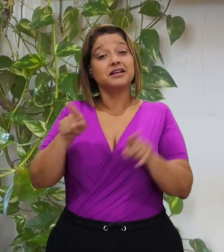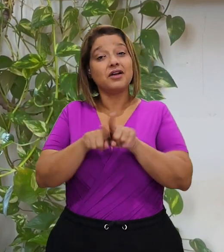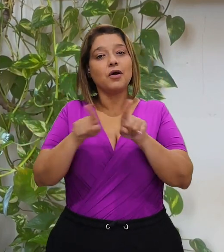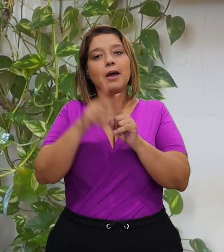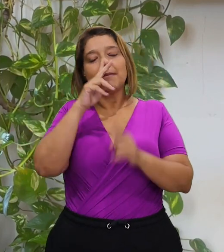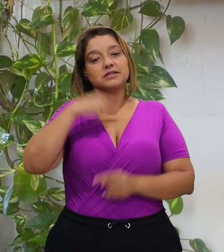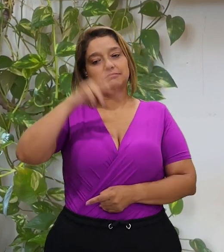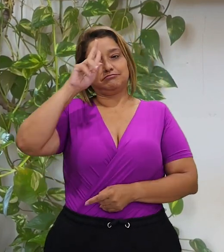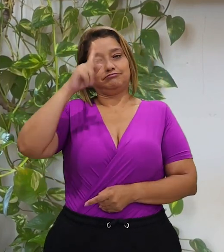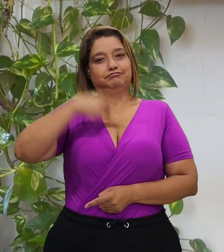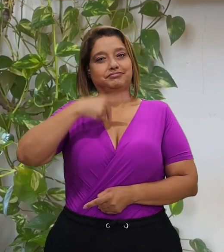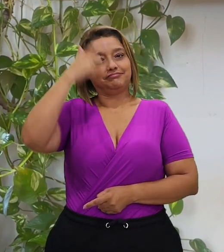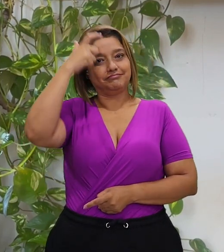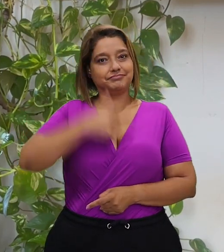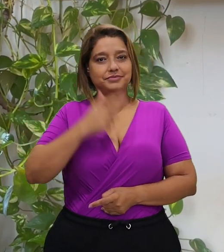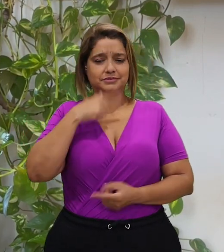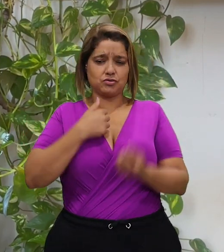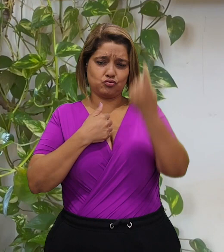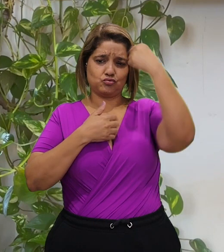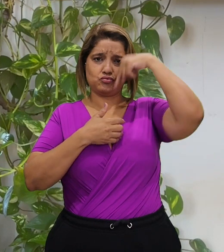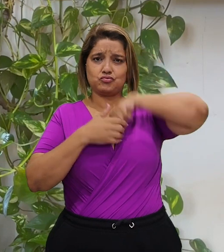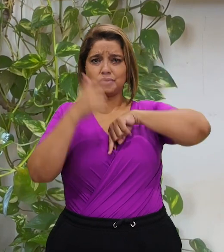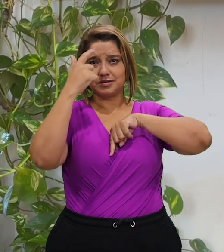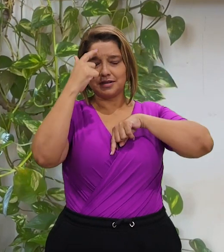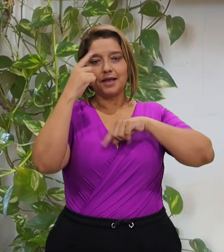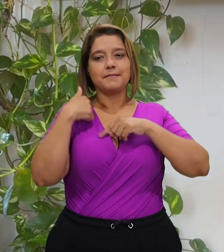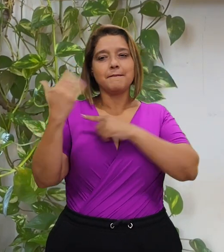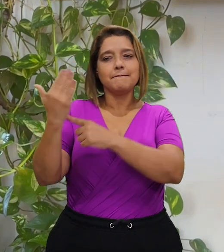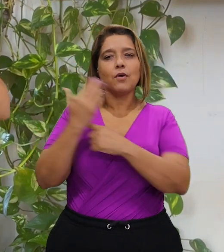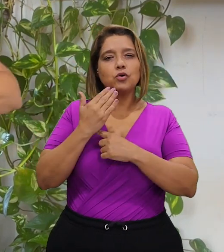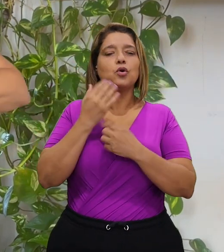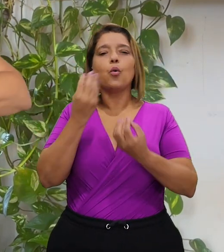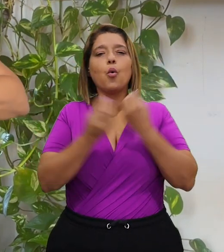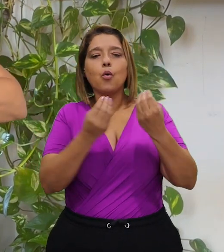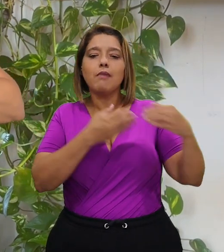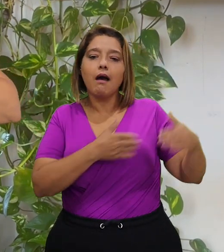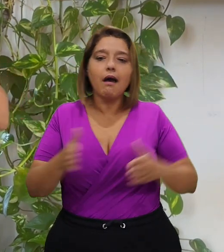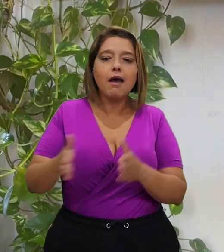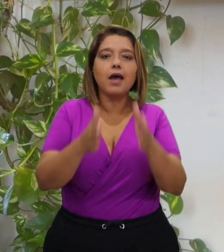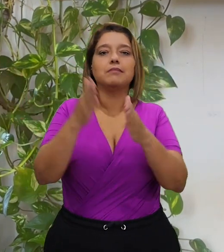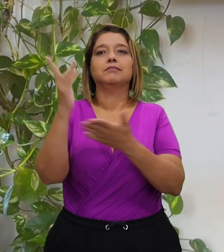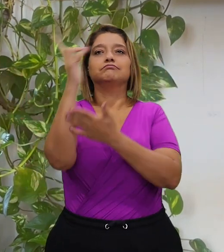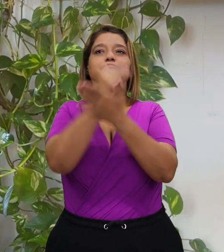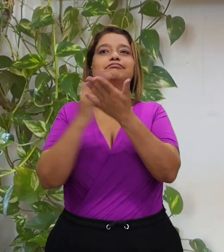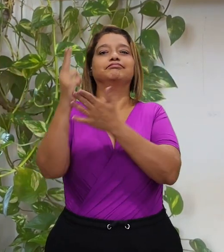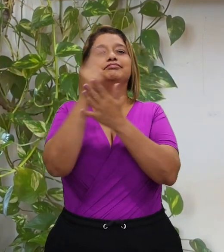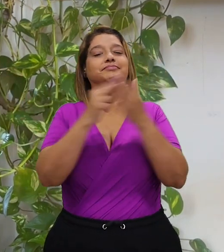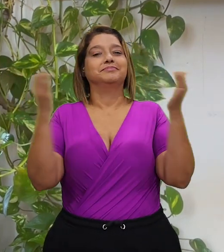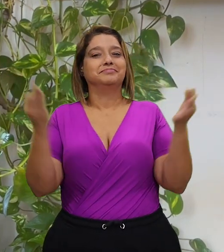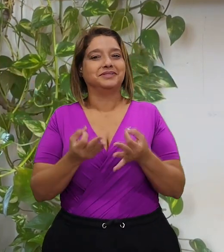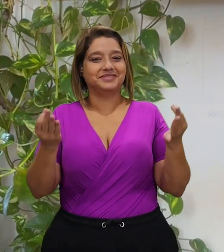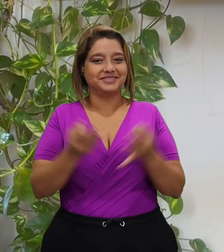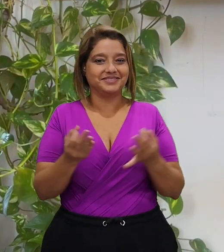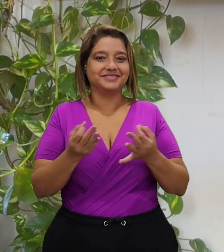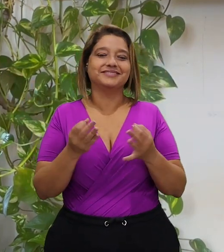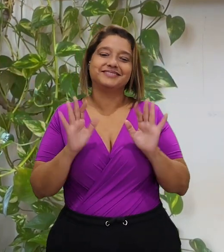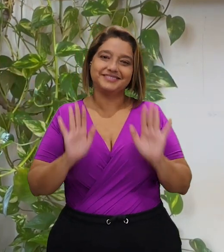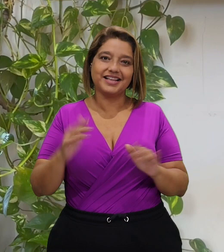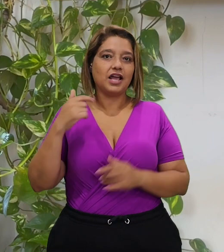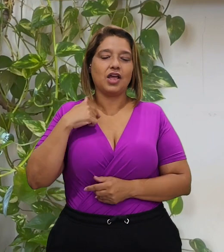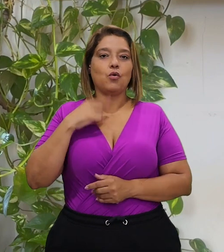vou com planejamento de cores, mas às vezes não. Porque eu quero mostrar ali, registrar na tela, esse